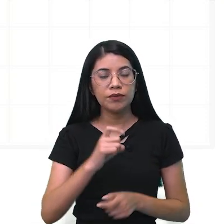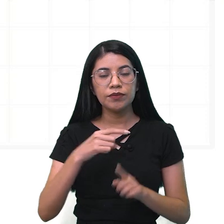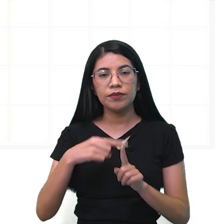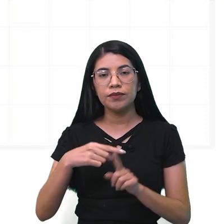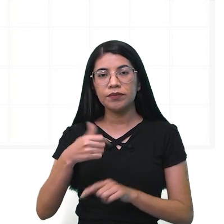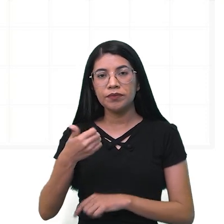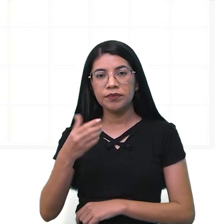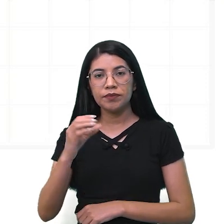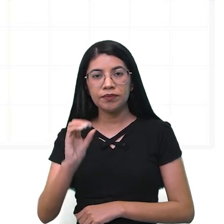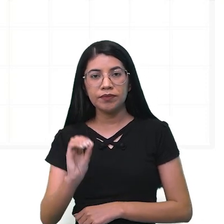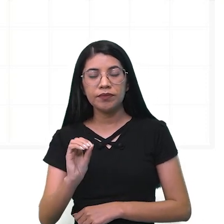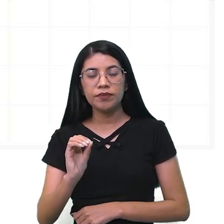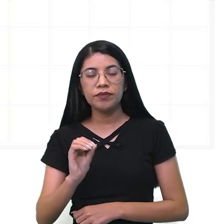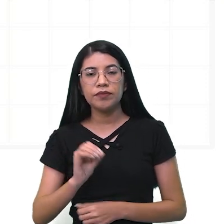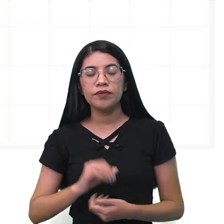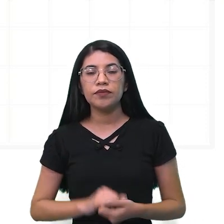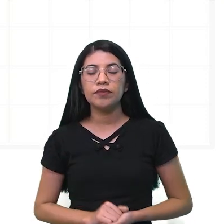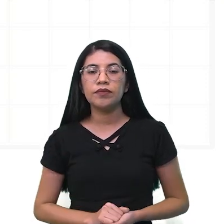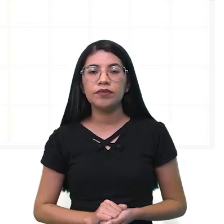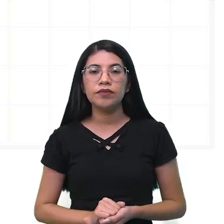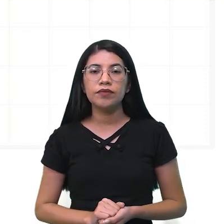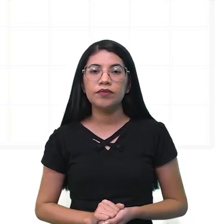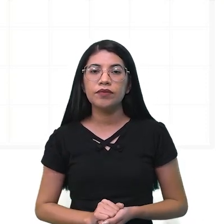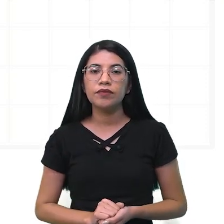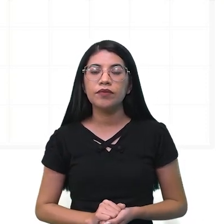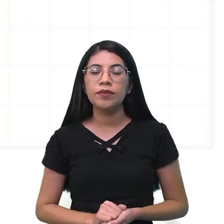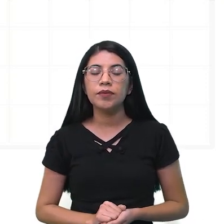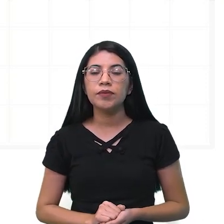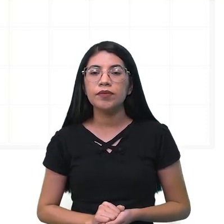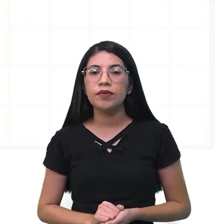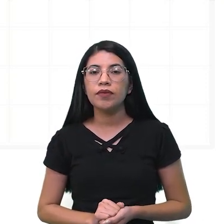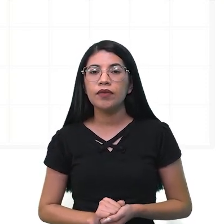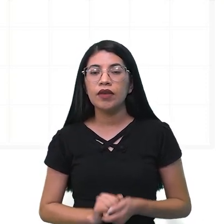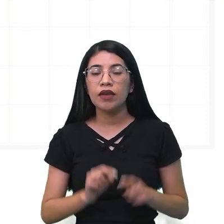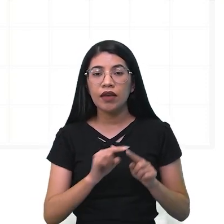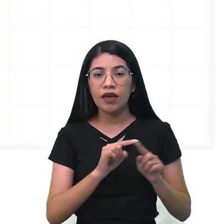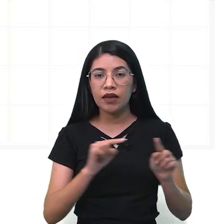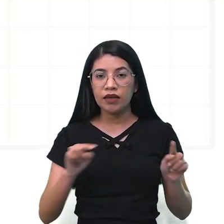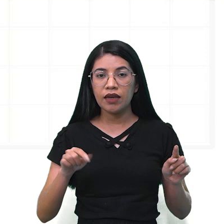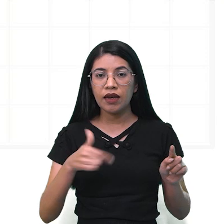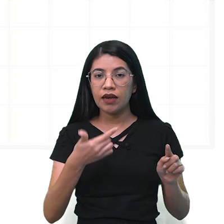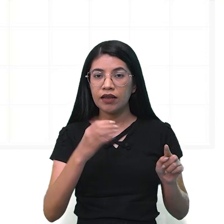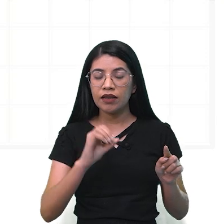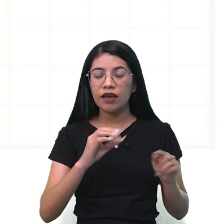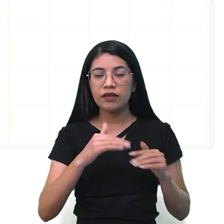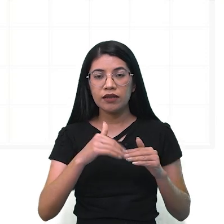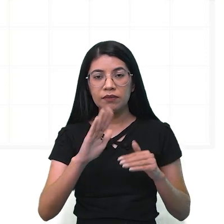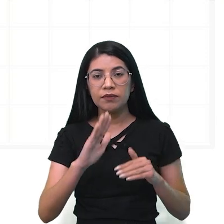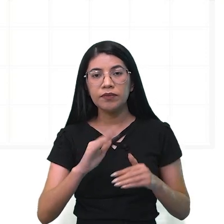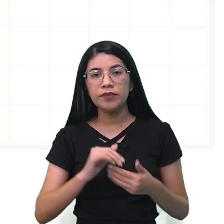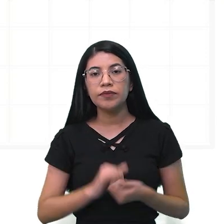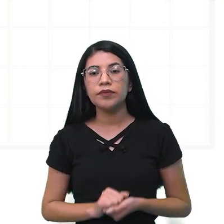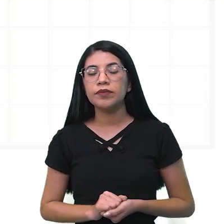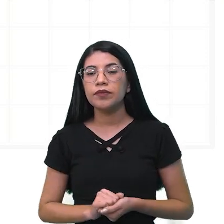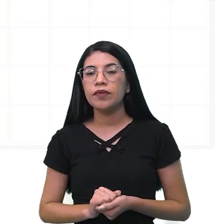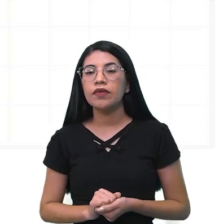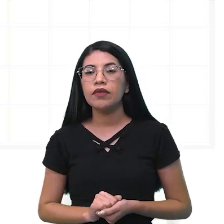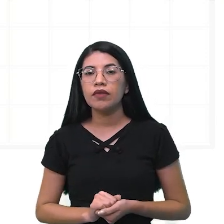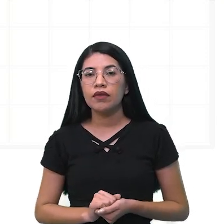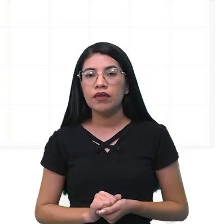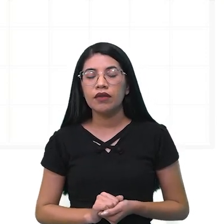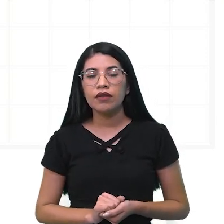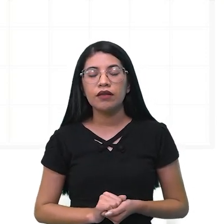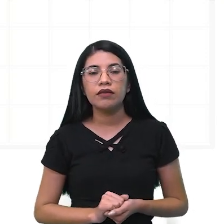O fato é que o lado maior ele tem 10 unidades a mais que o lado menor. Beleza, isso é o que ele